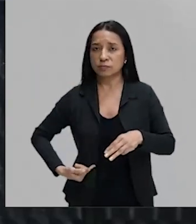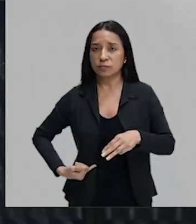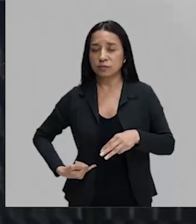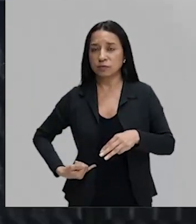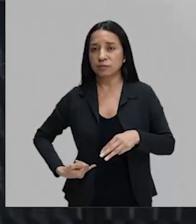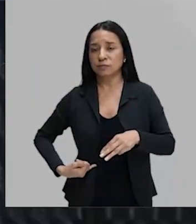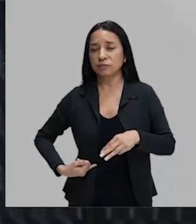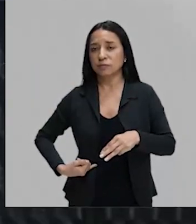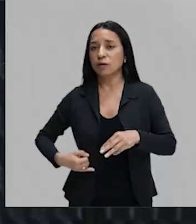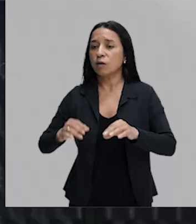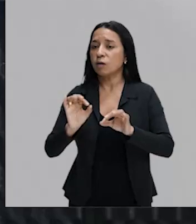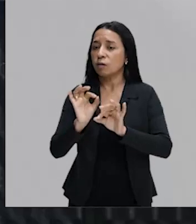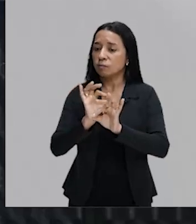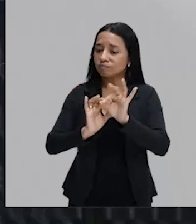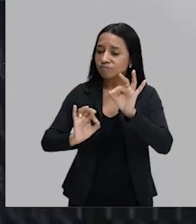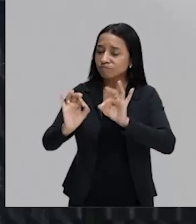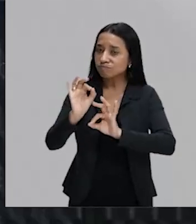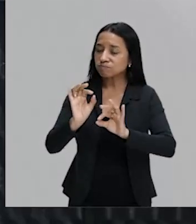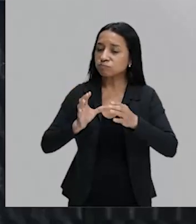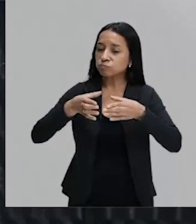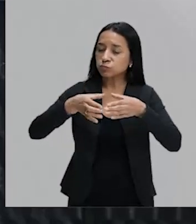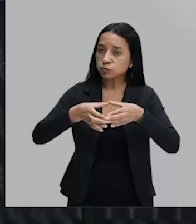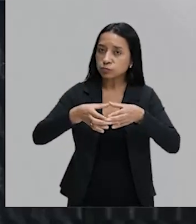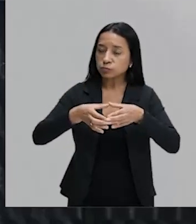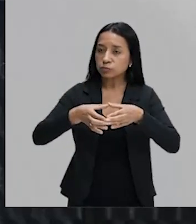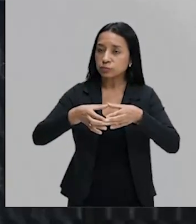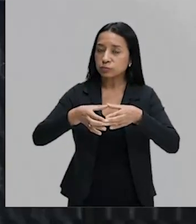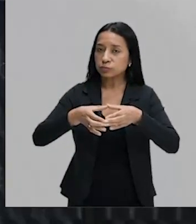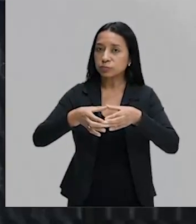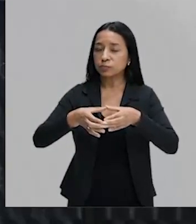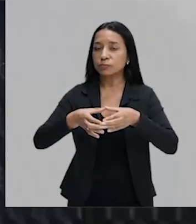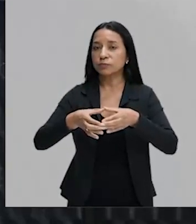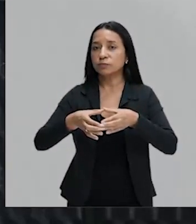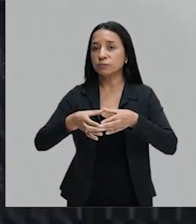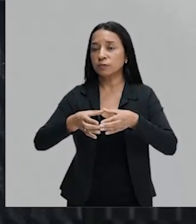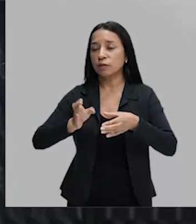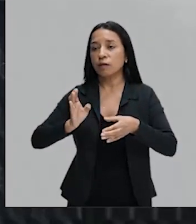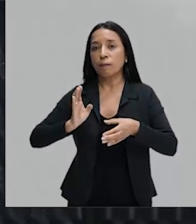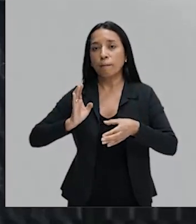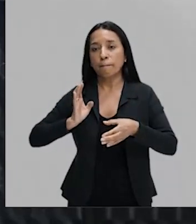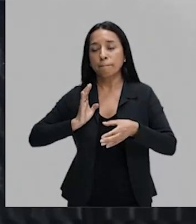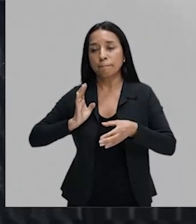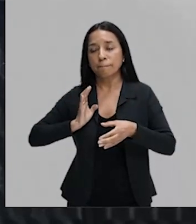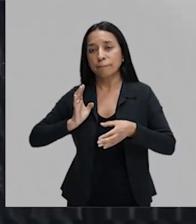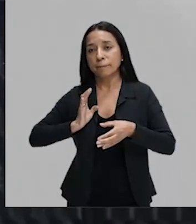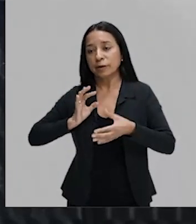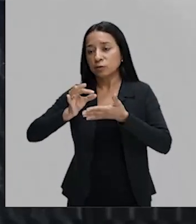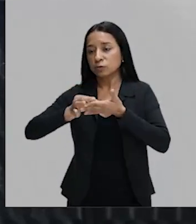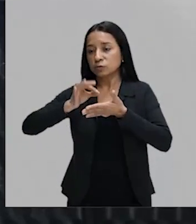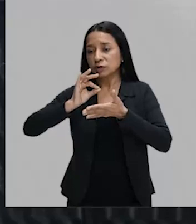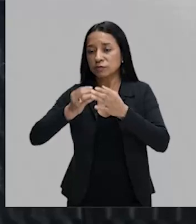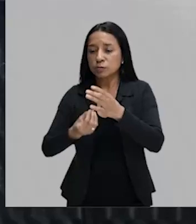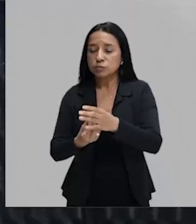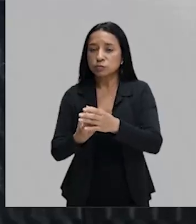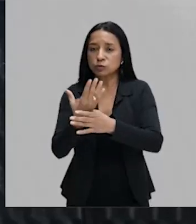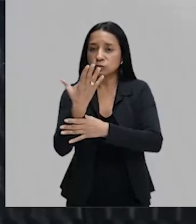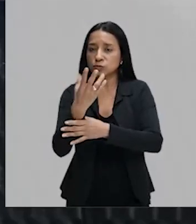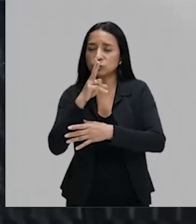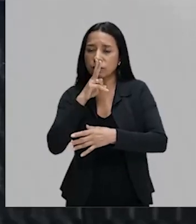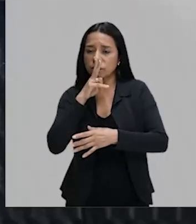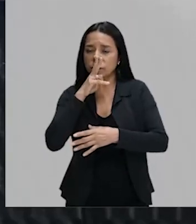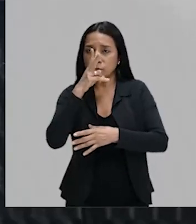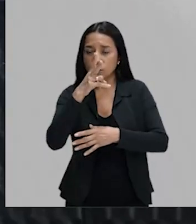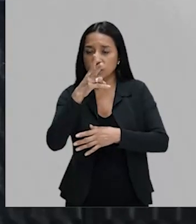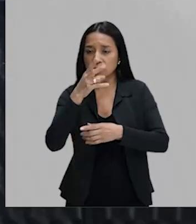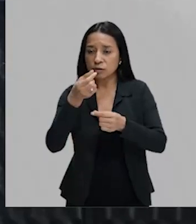Eles vão formar as novas elites econômicas. Esses barões do café, eles vão surgir com muita força